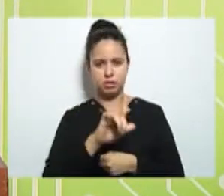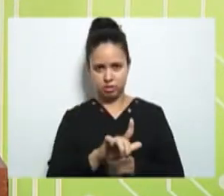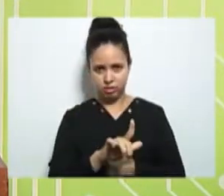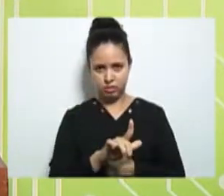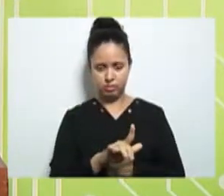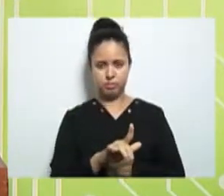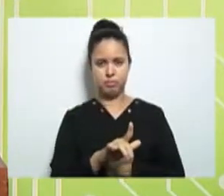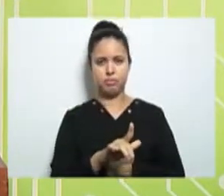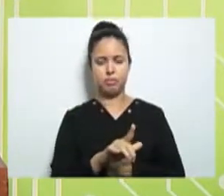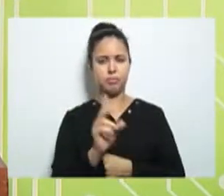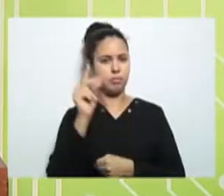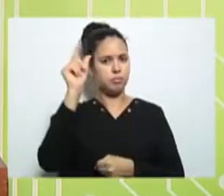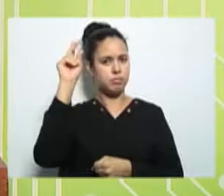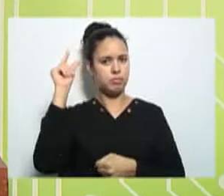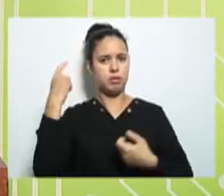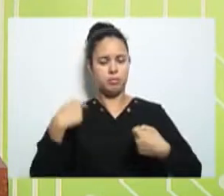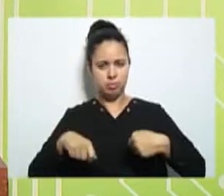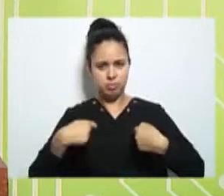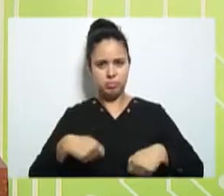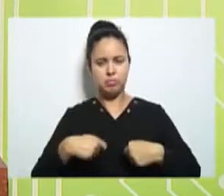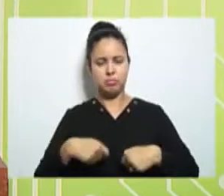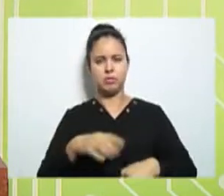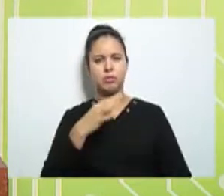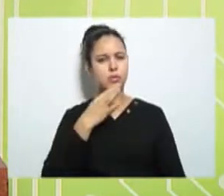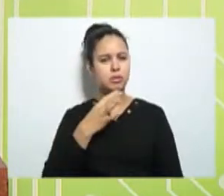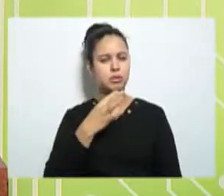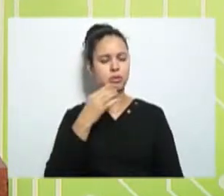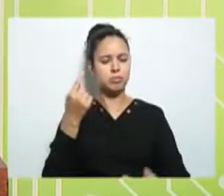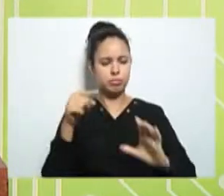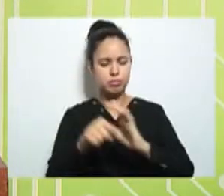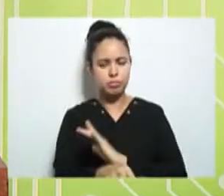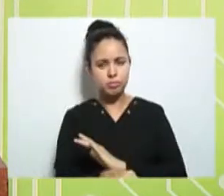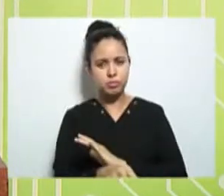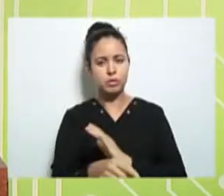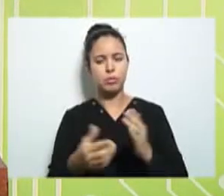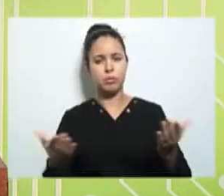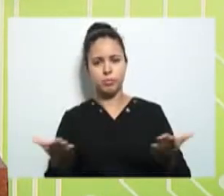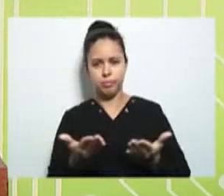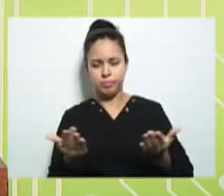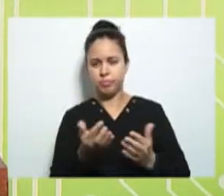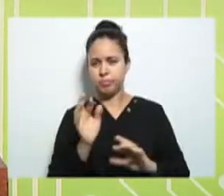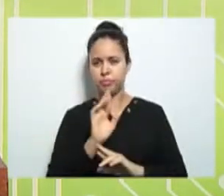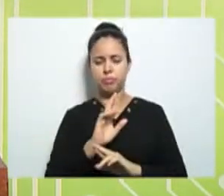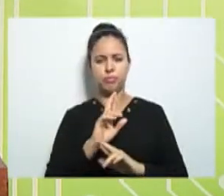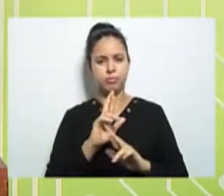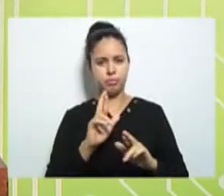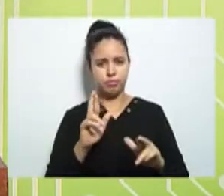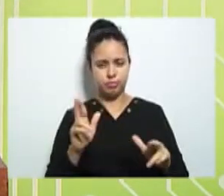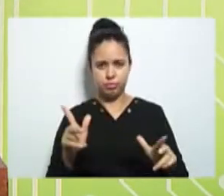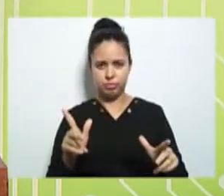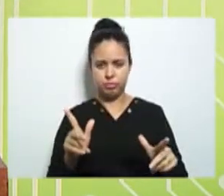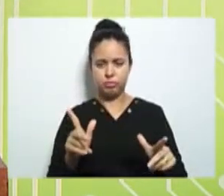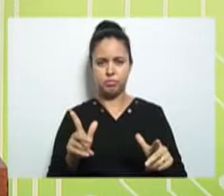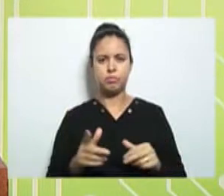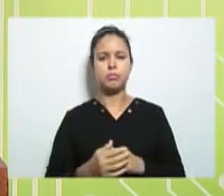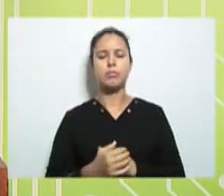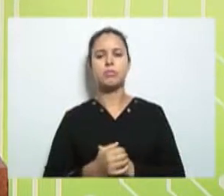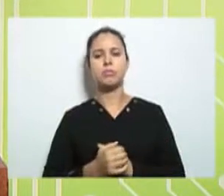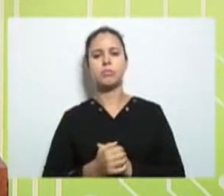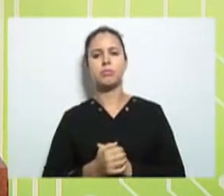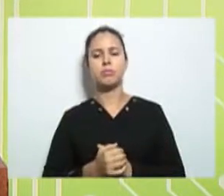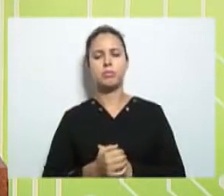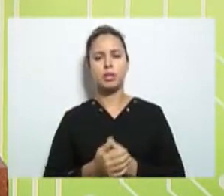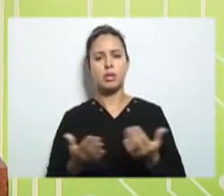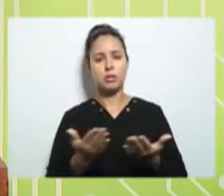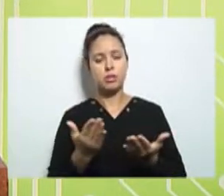um expert em informática, em programação, para poder utilizar aqueles equipamentos para fazer uma conta simples de matemática, por exemplo. Tá? Então a